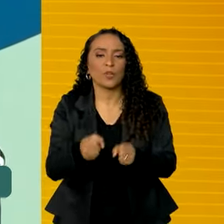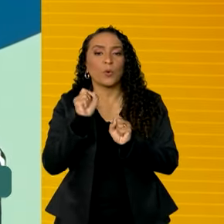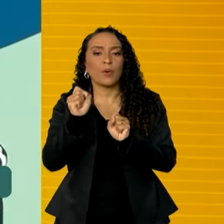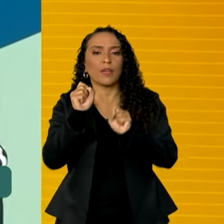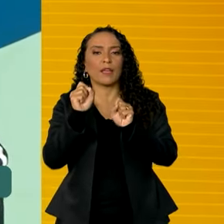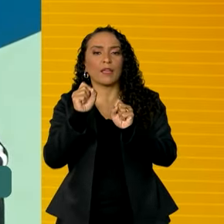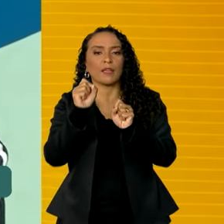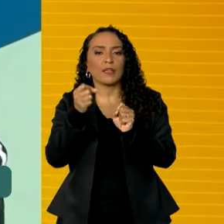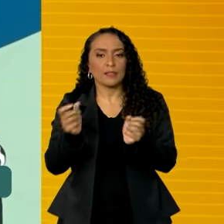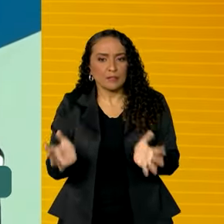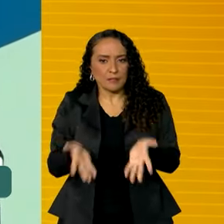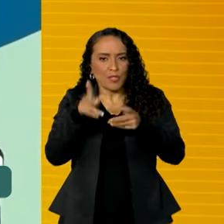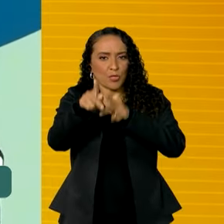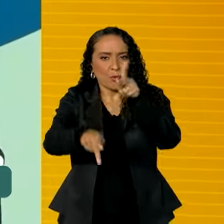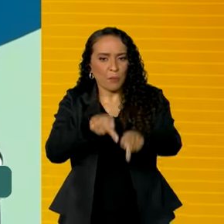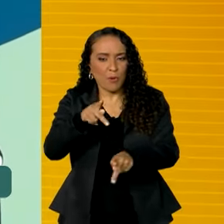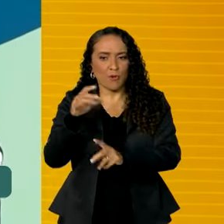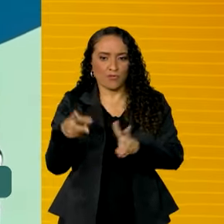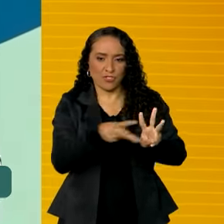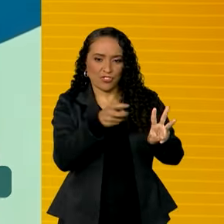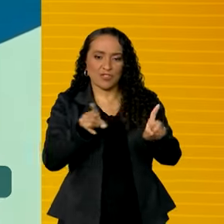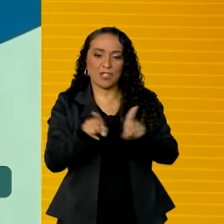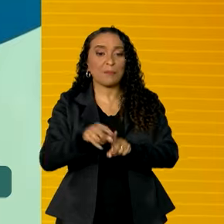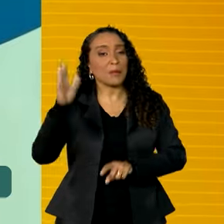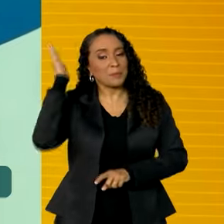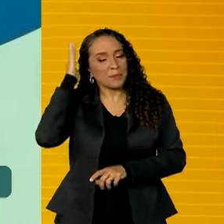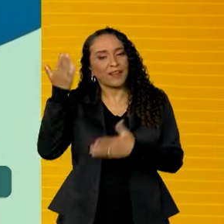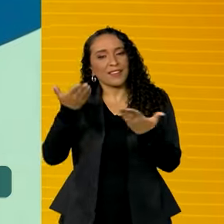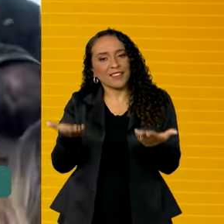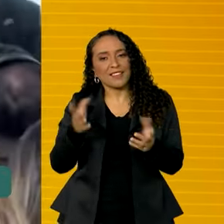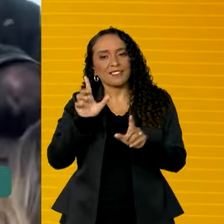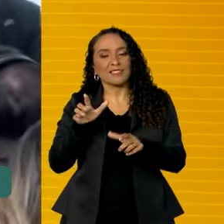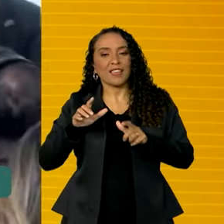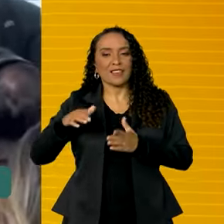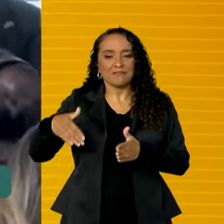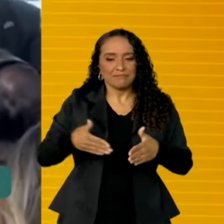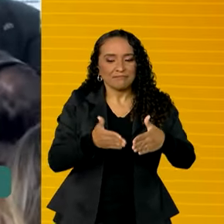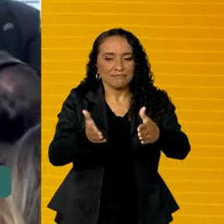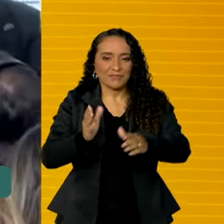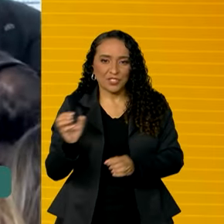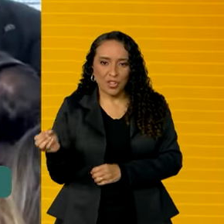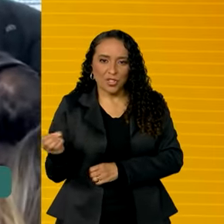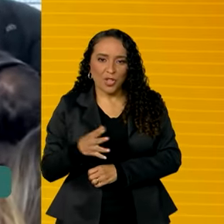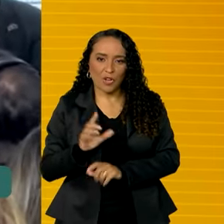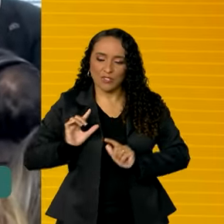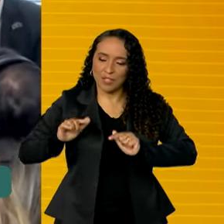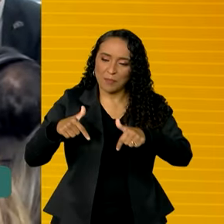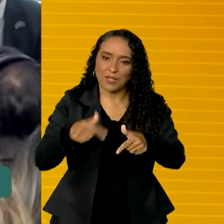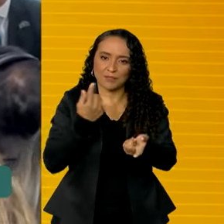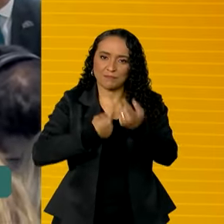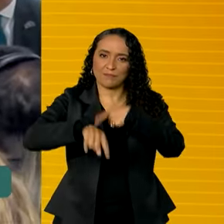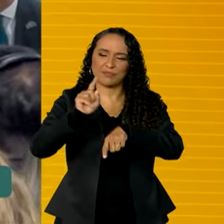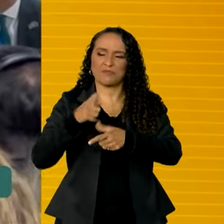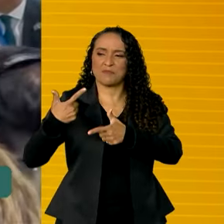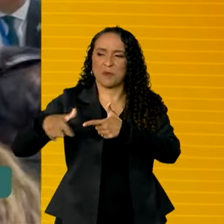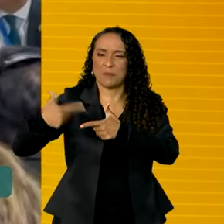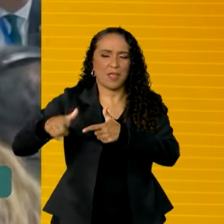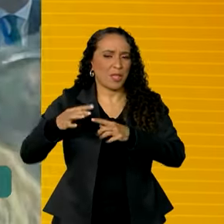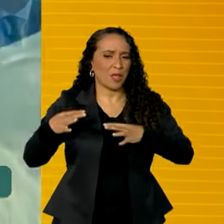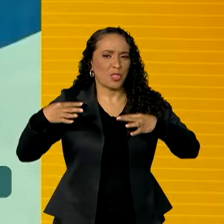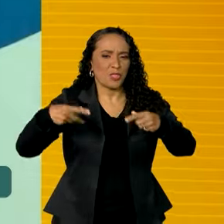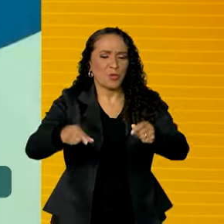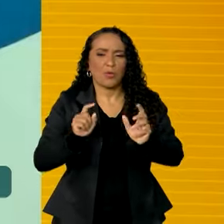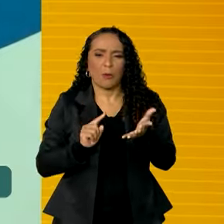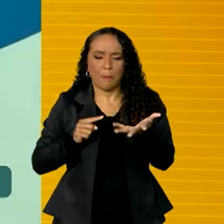incidência dos povos indígenas. E para Belém é isso, né? É um longo caminho, estamos trabalhando para superar todos esses problemas que